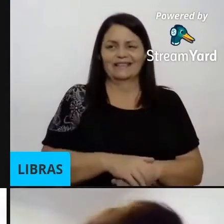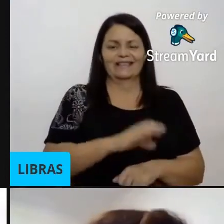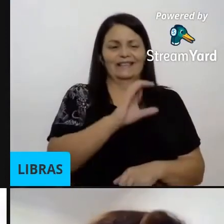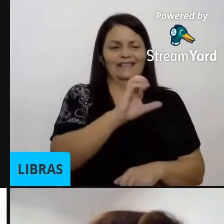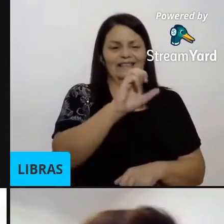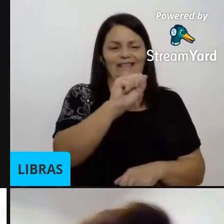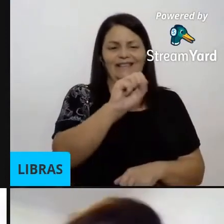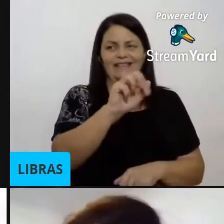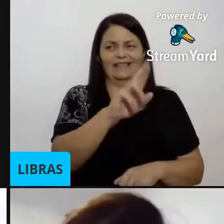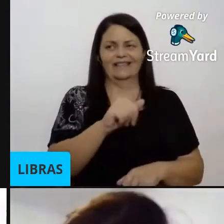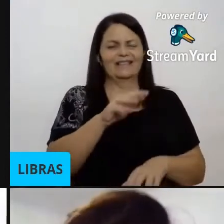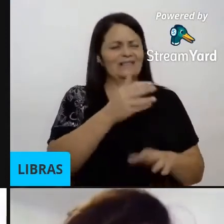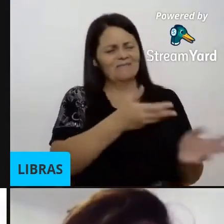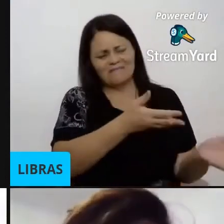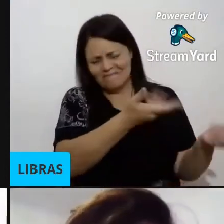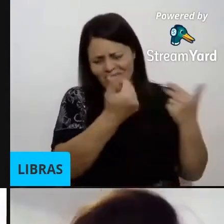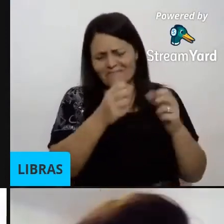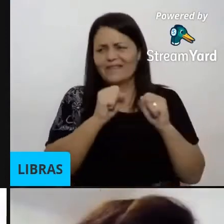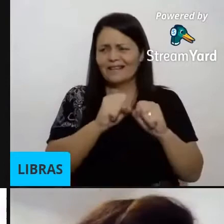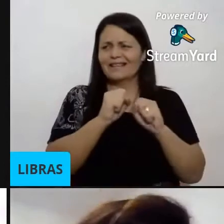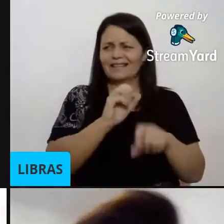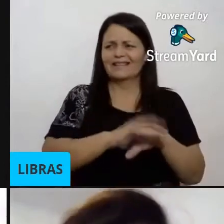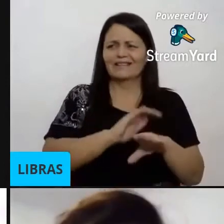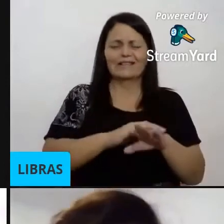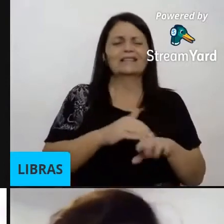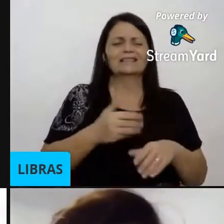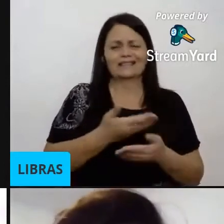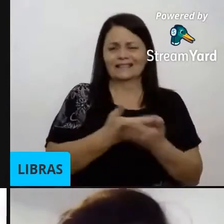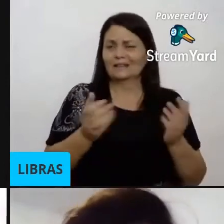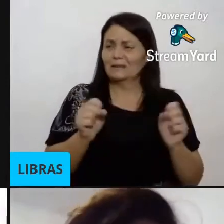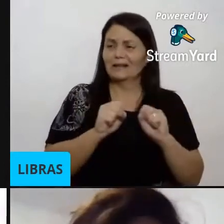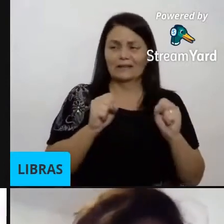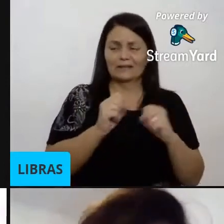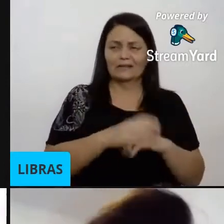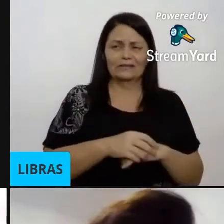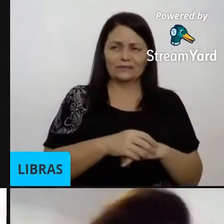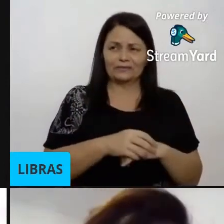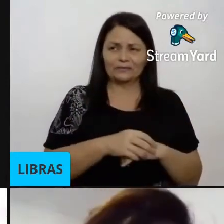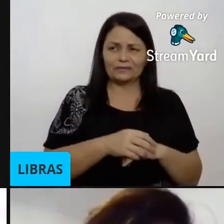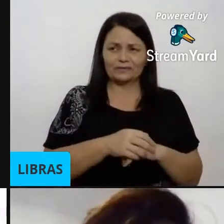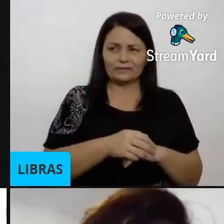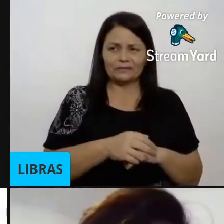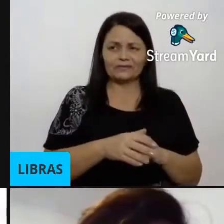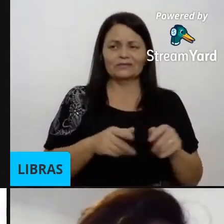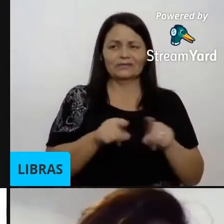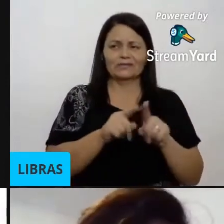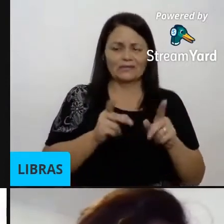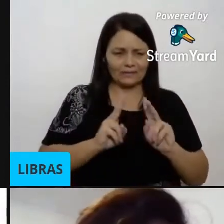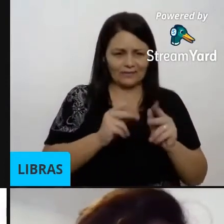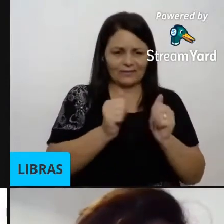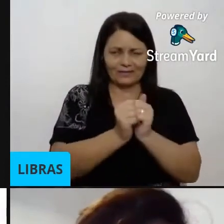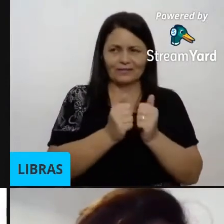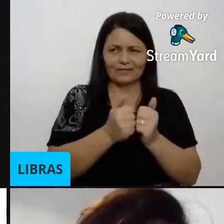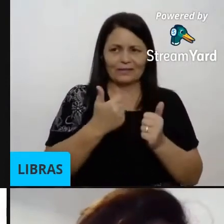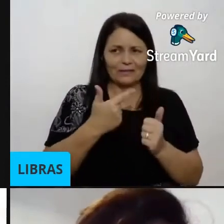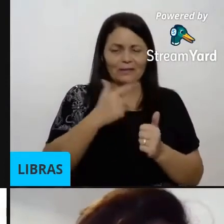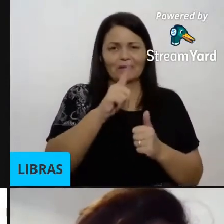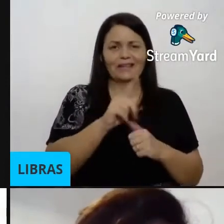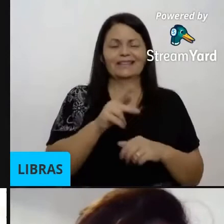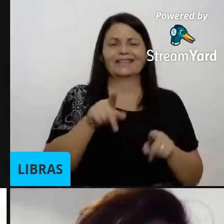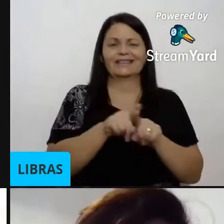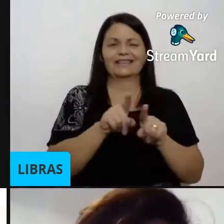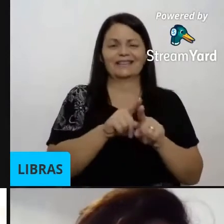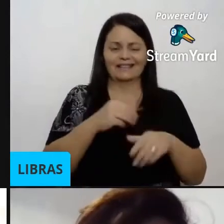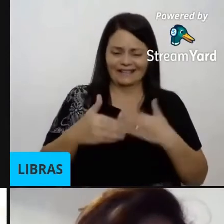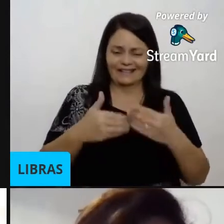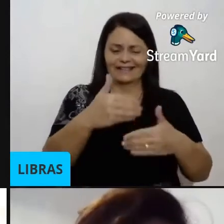podem me chamar que eu faço, gente, eu adoro essas coisas. Então... Aliás, vocês têm um compromisso comigo, viu, Penha? Você precisa arrumar mais uma, pedir assim